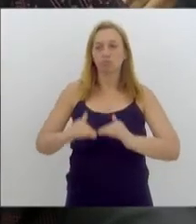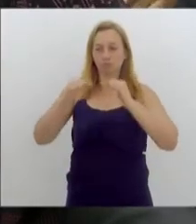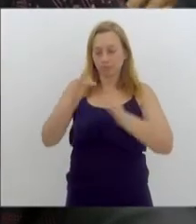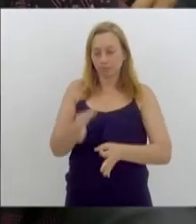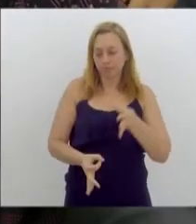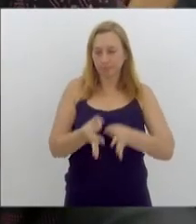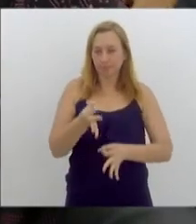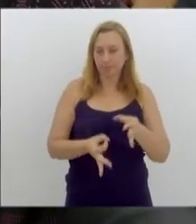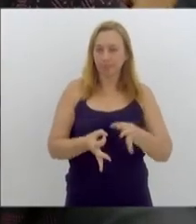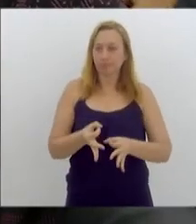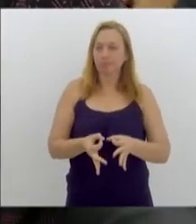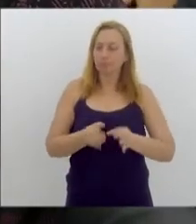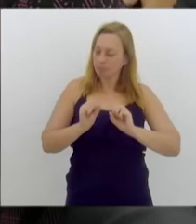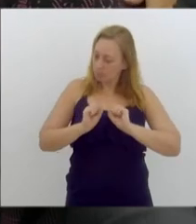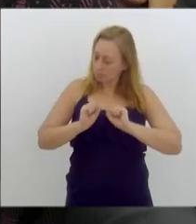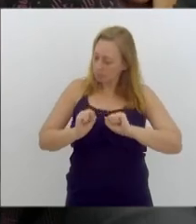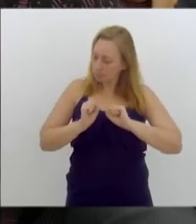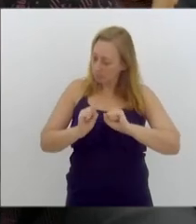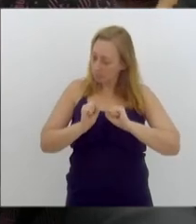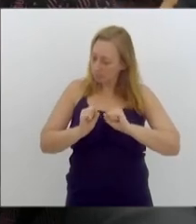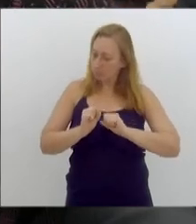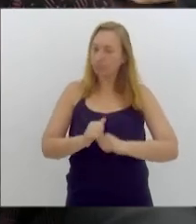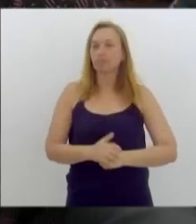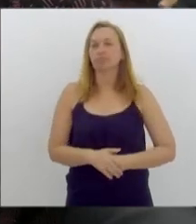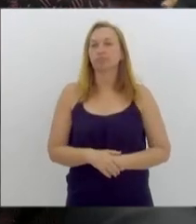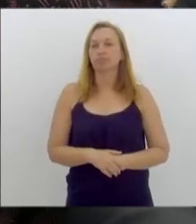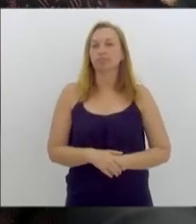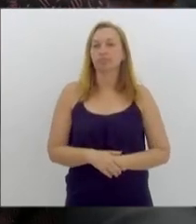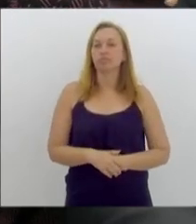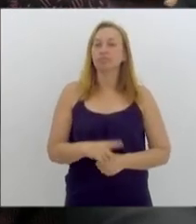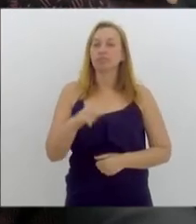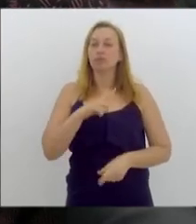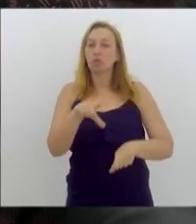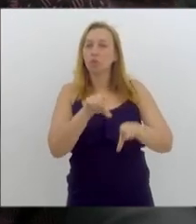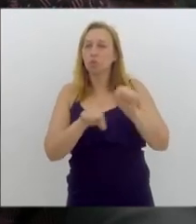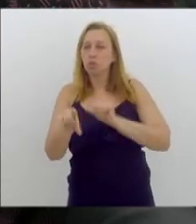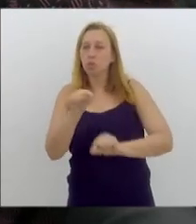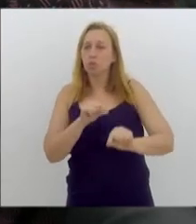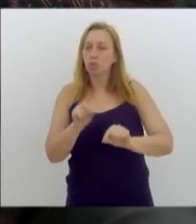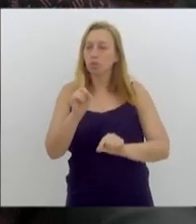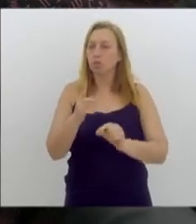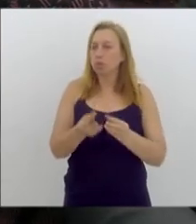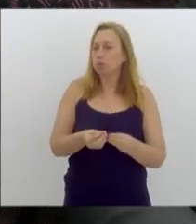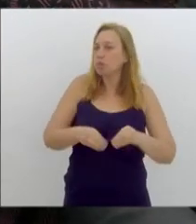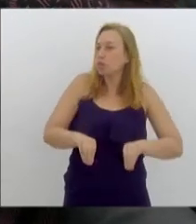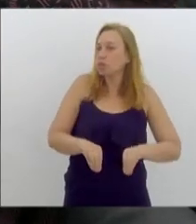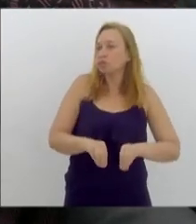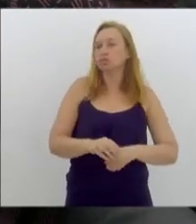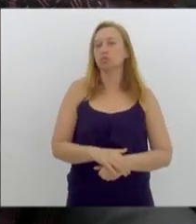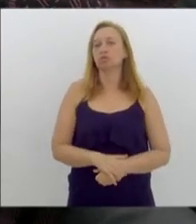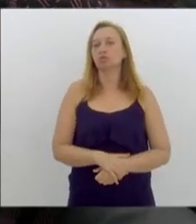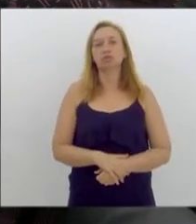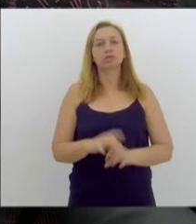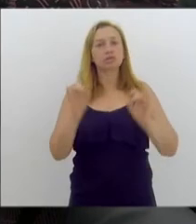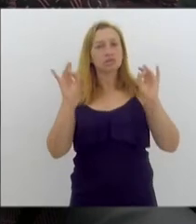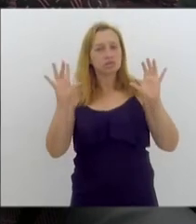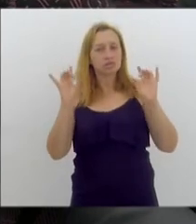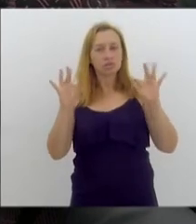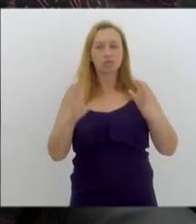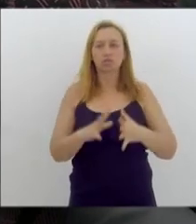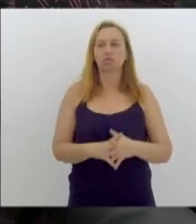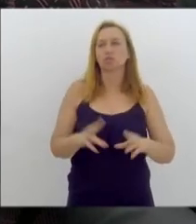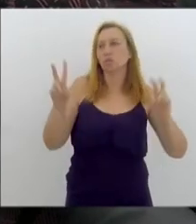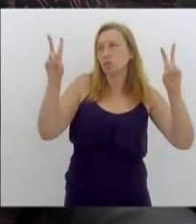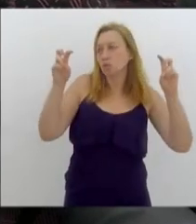possa de alguma forma ter uma decisão que não comprometa especialmente a questão